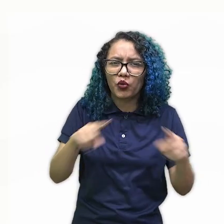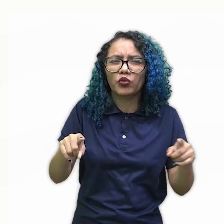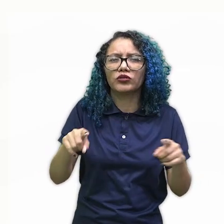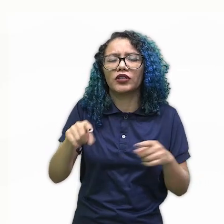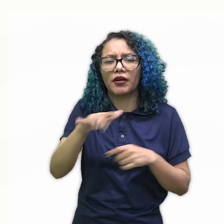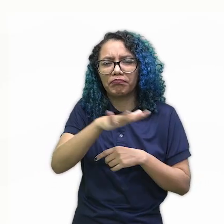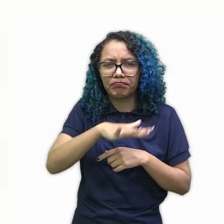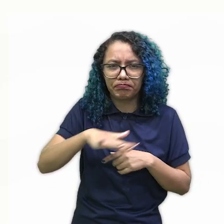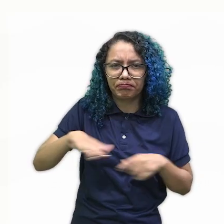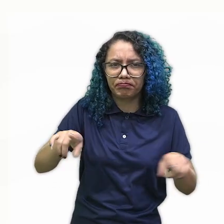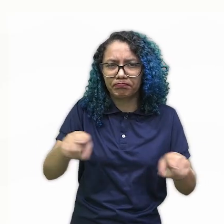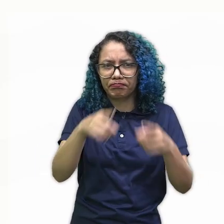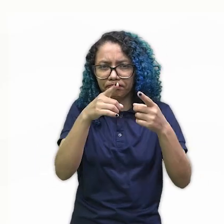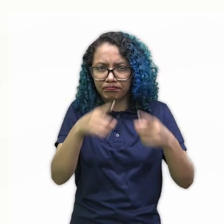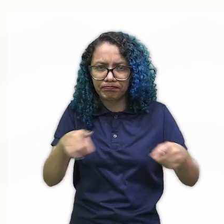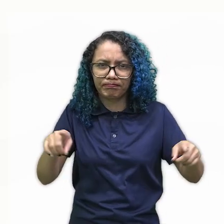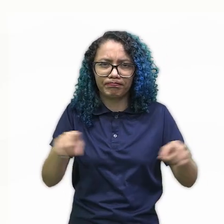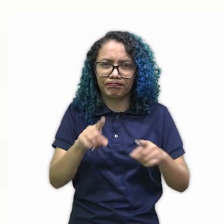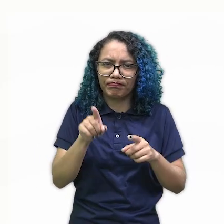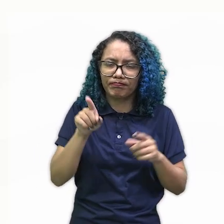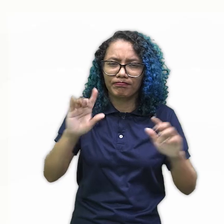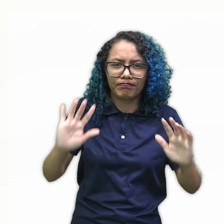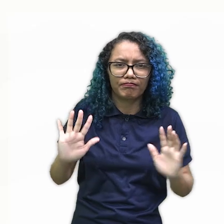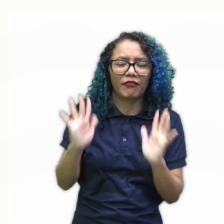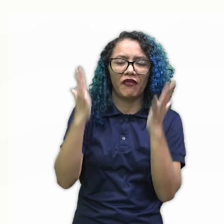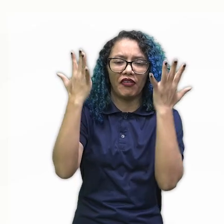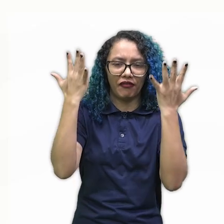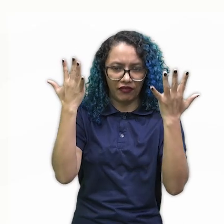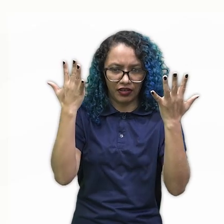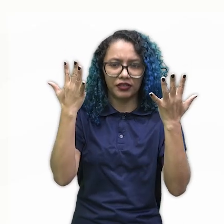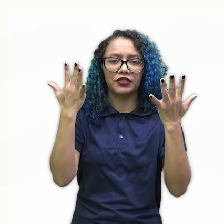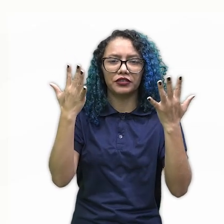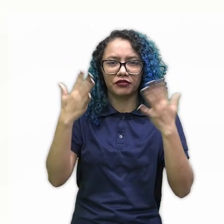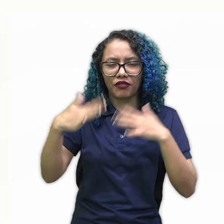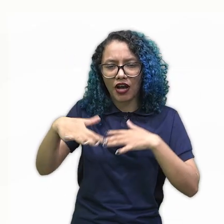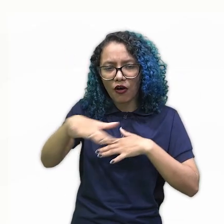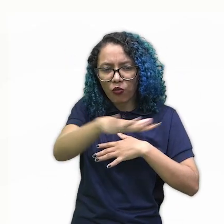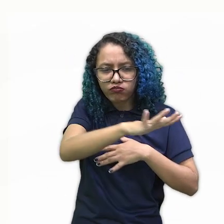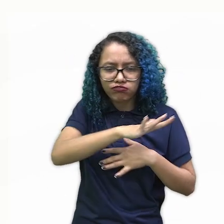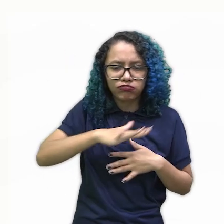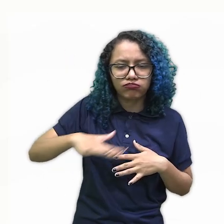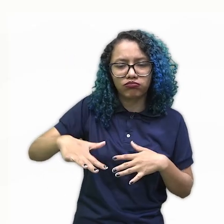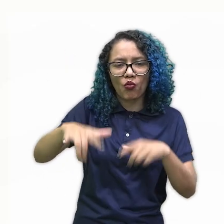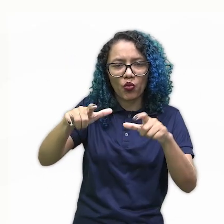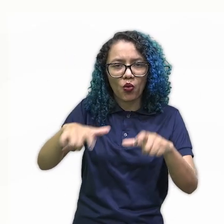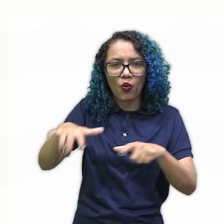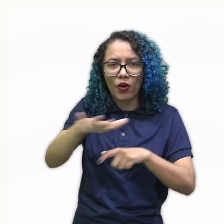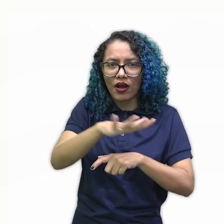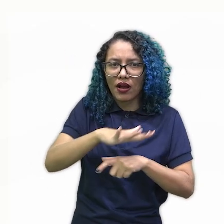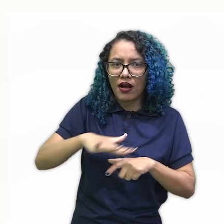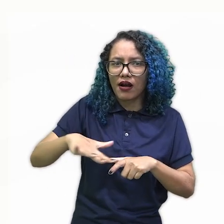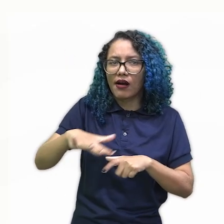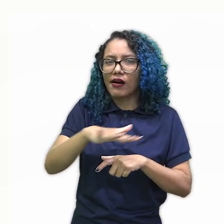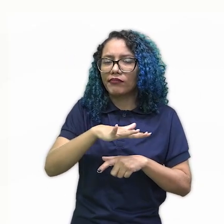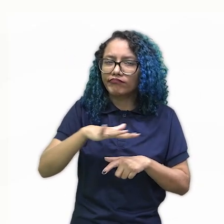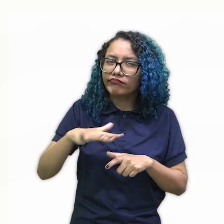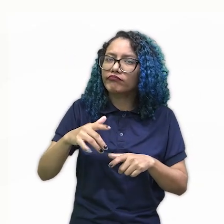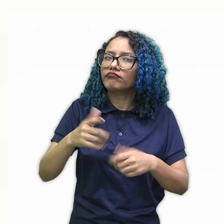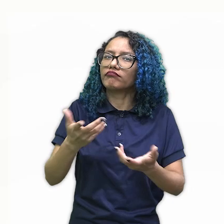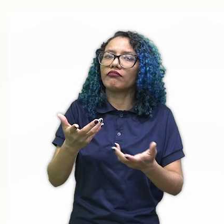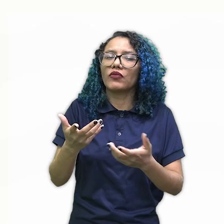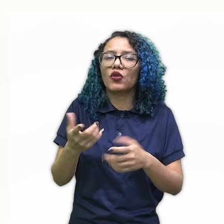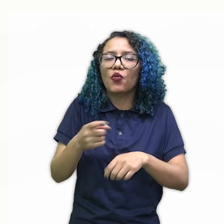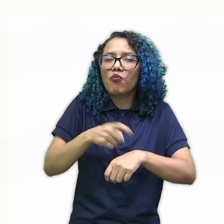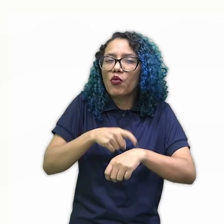air, preenchia o ar, criando aí uma atmosfera cativante. E